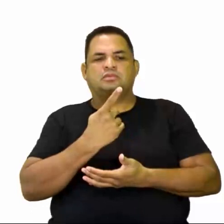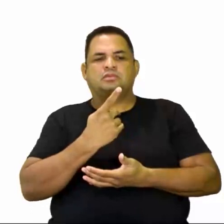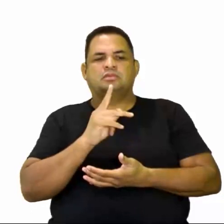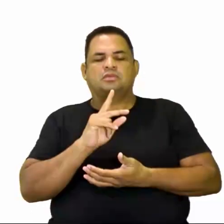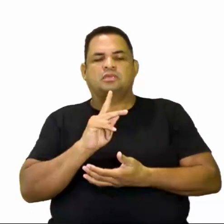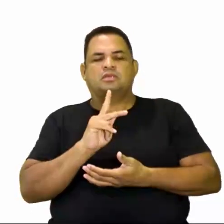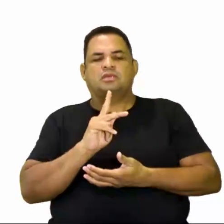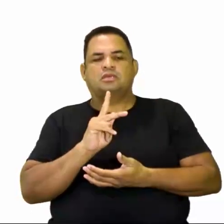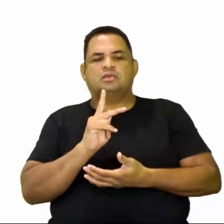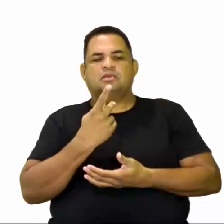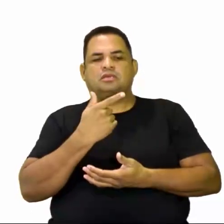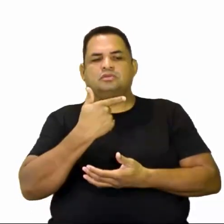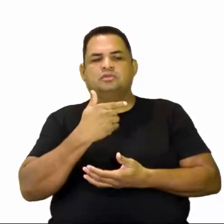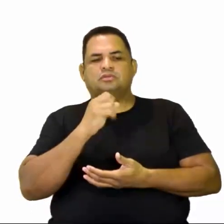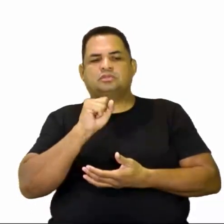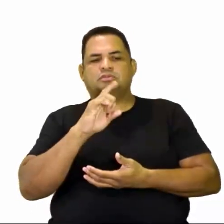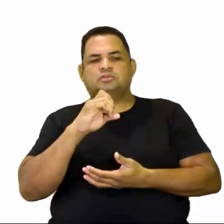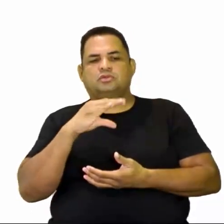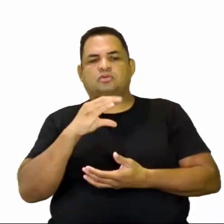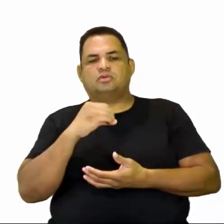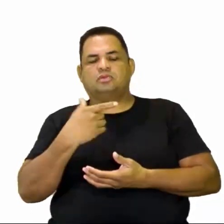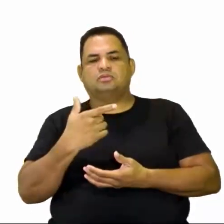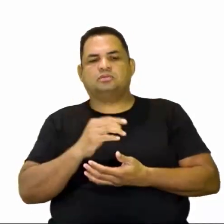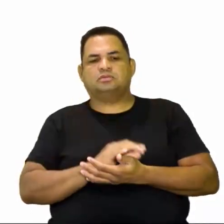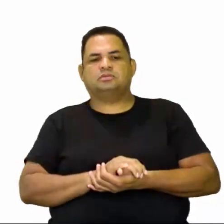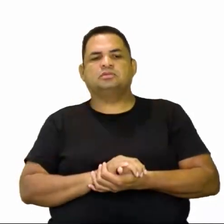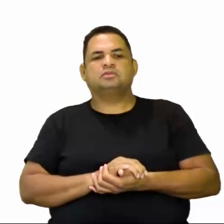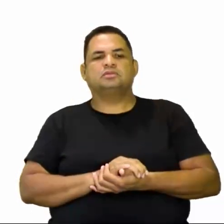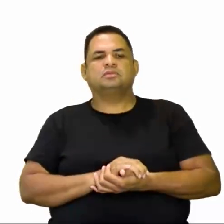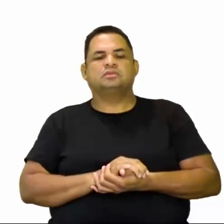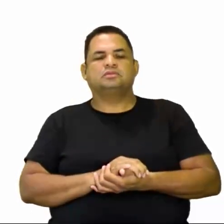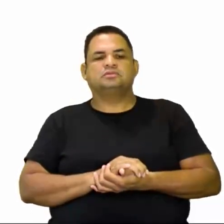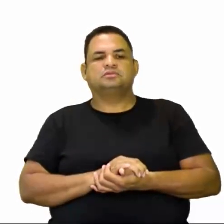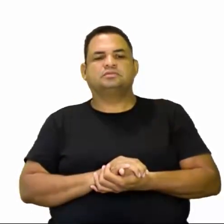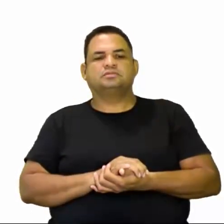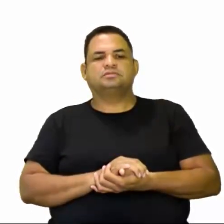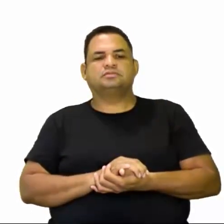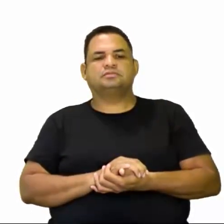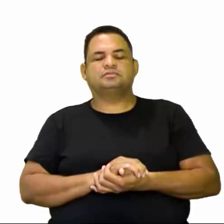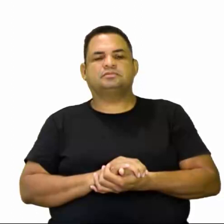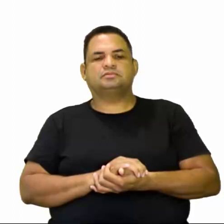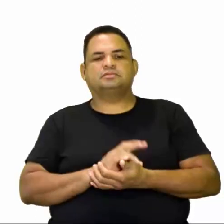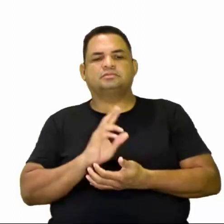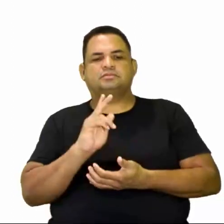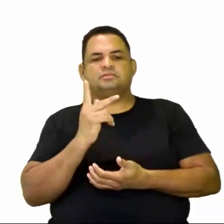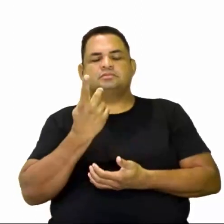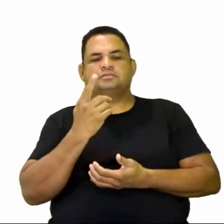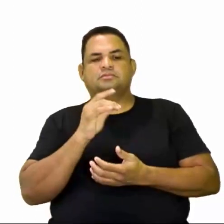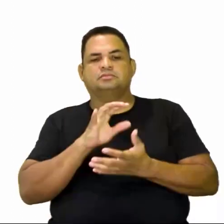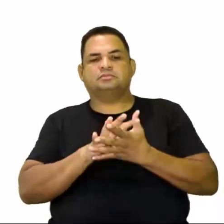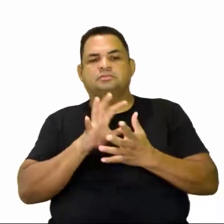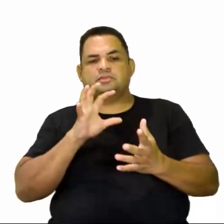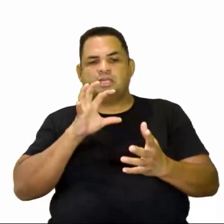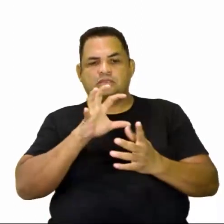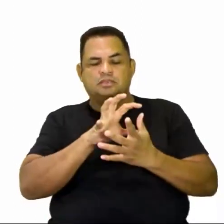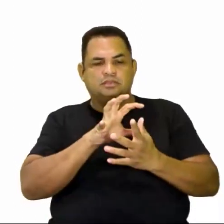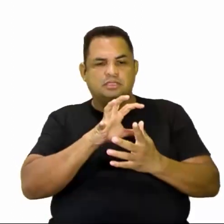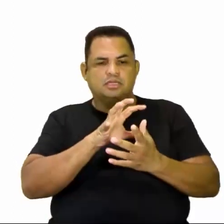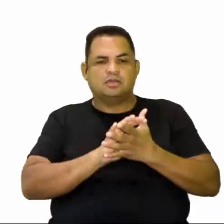H2SO4 é o ácido sulfúrico. Então, o hidrogênio ele vai atacar o